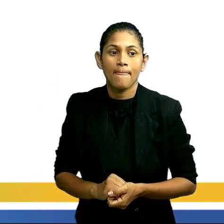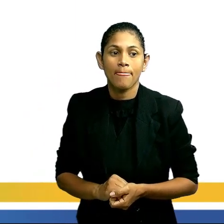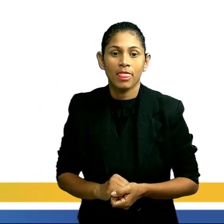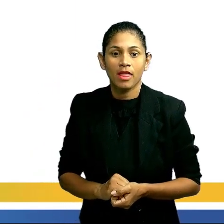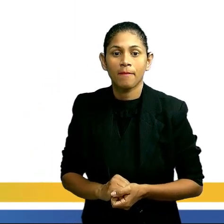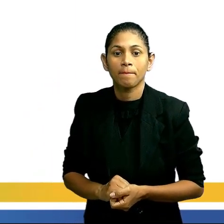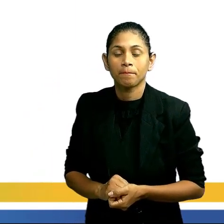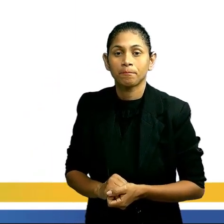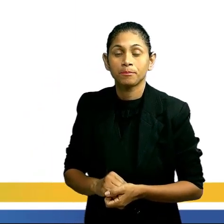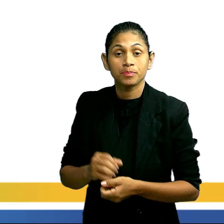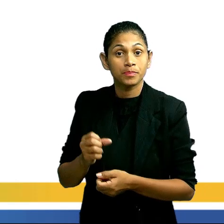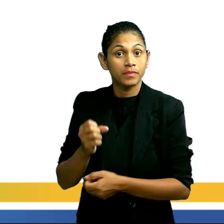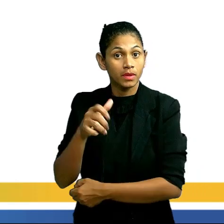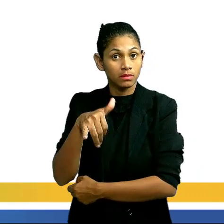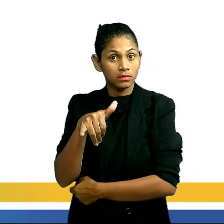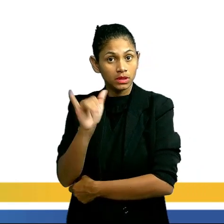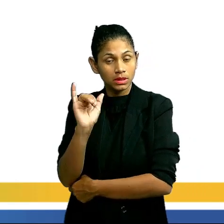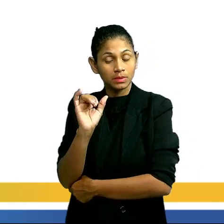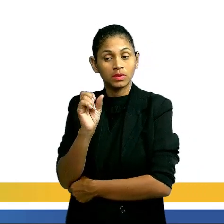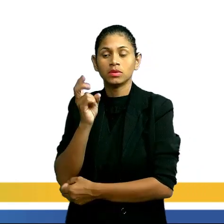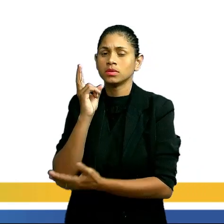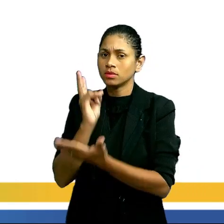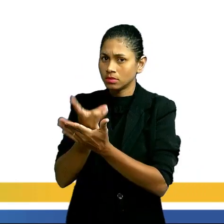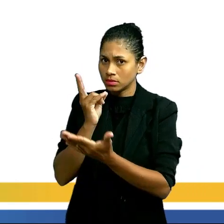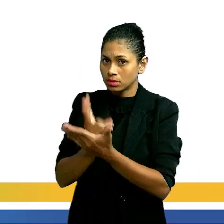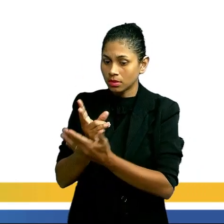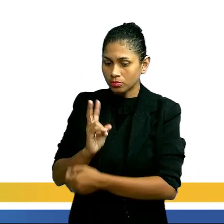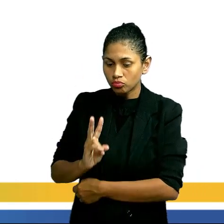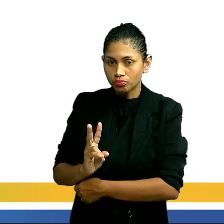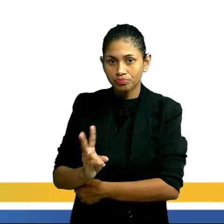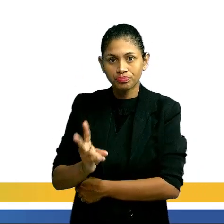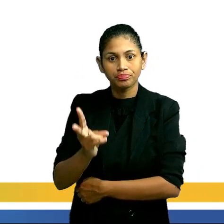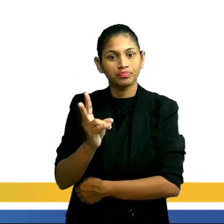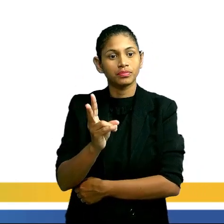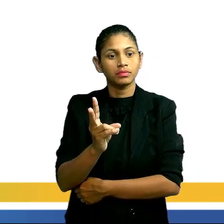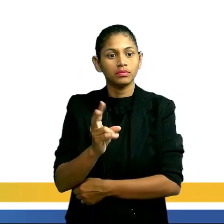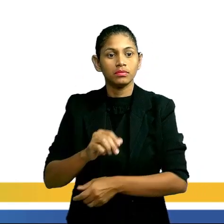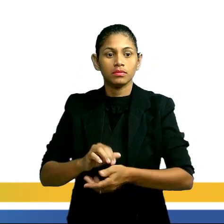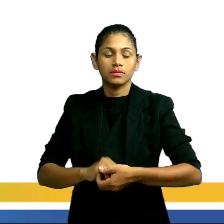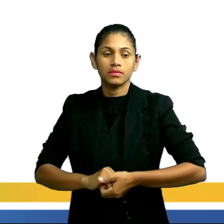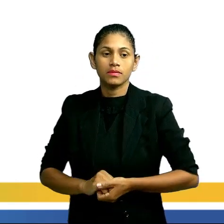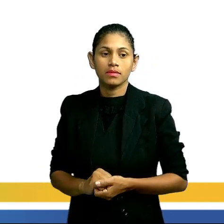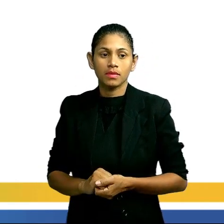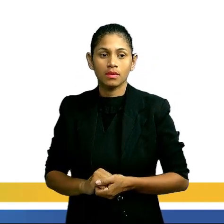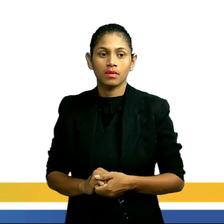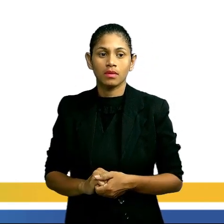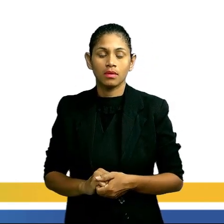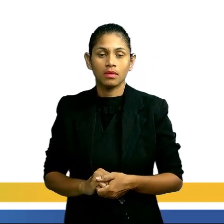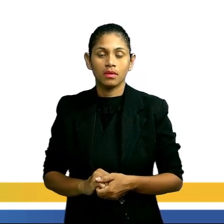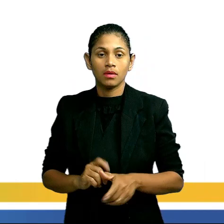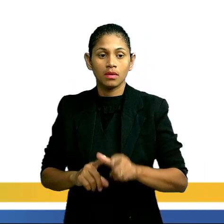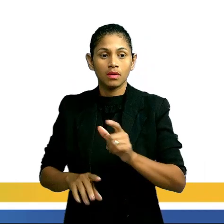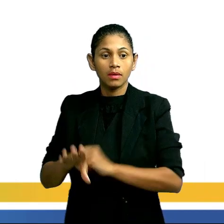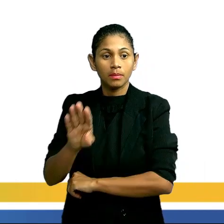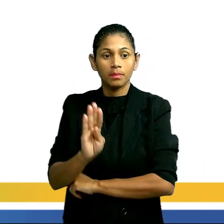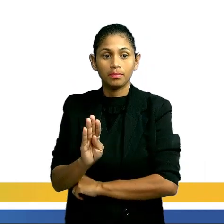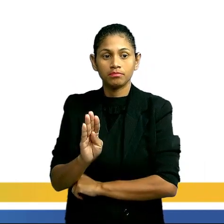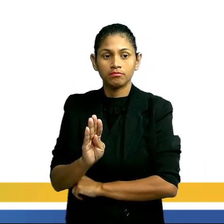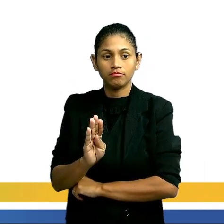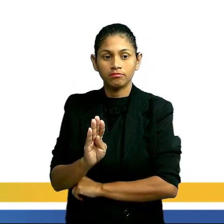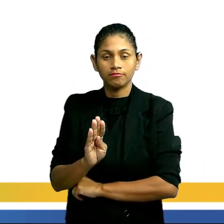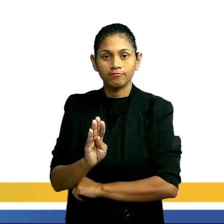y, perdão, é sempre constante. Então, não é. Vamos para a alternativa B. O valor de x